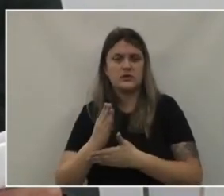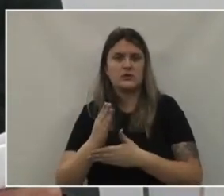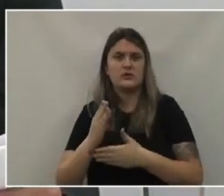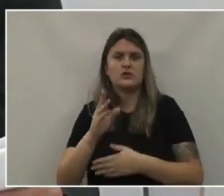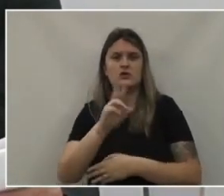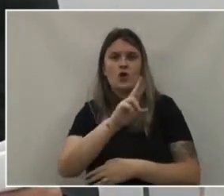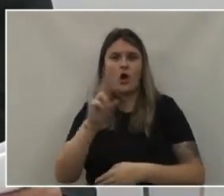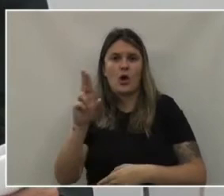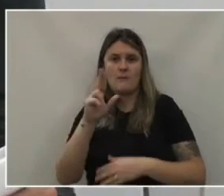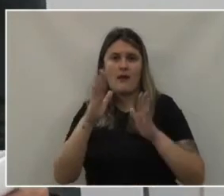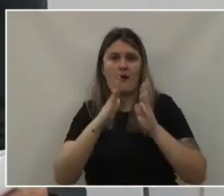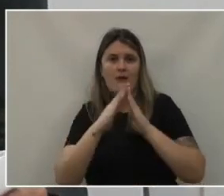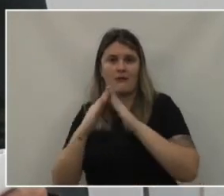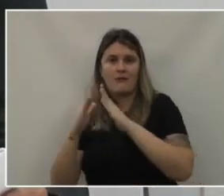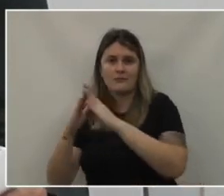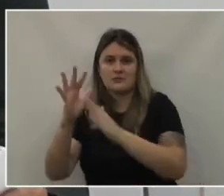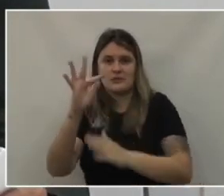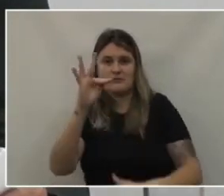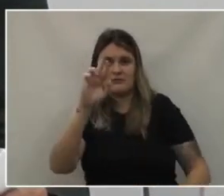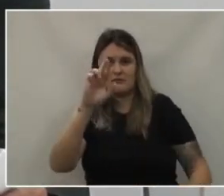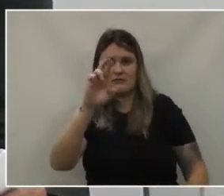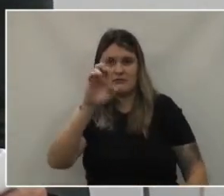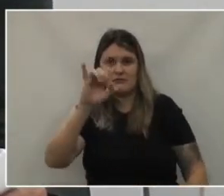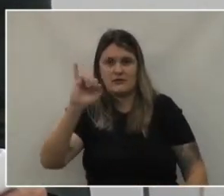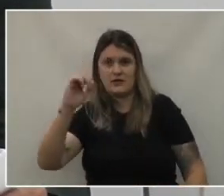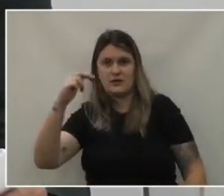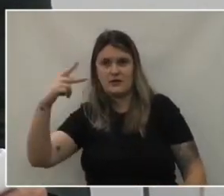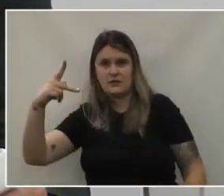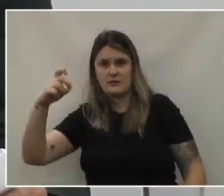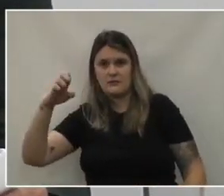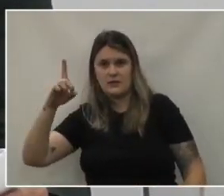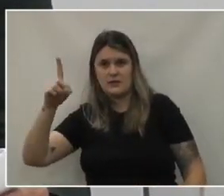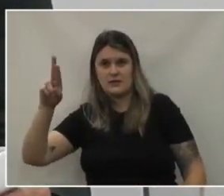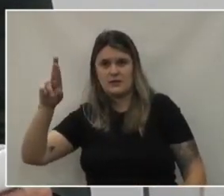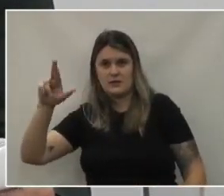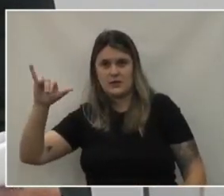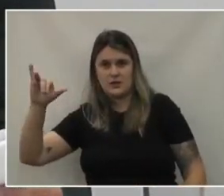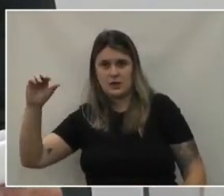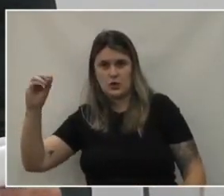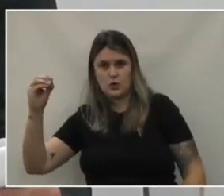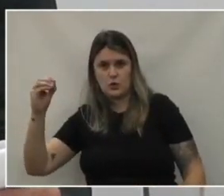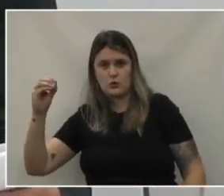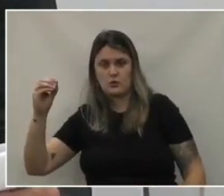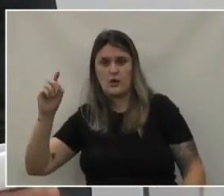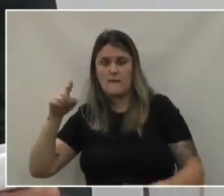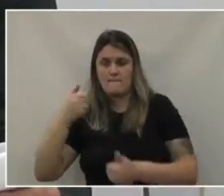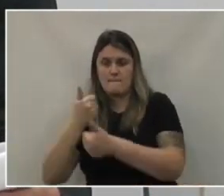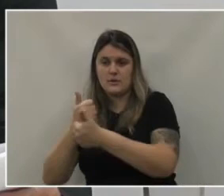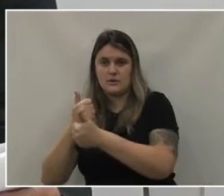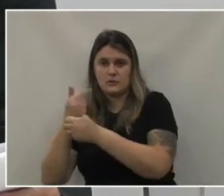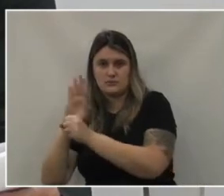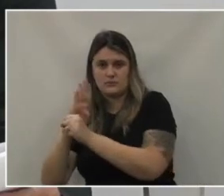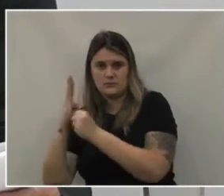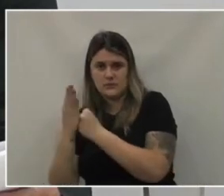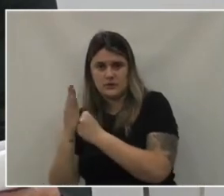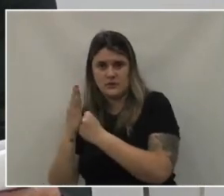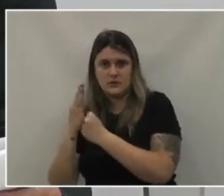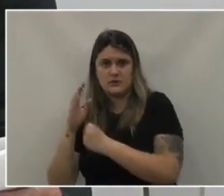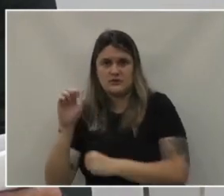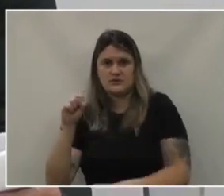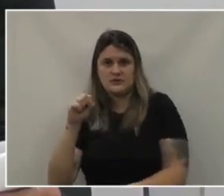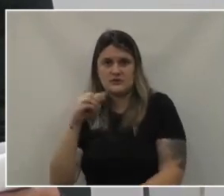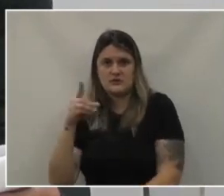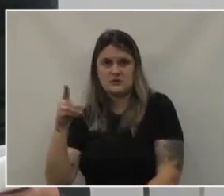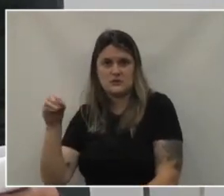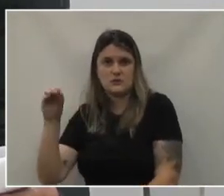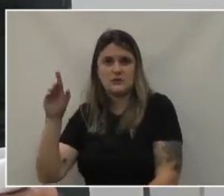Frei Pedrinho ao conjunto localizado lá próximo ao São Gabriel, do conjunto daquelas residências